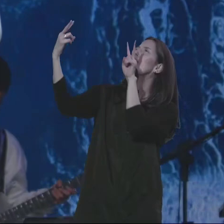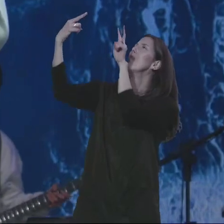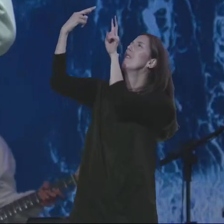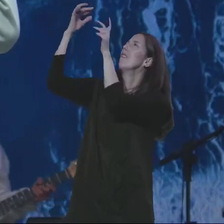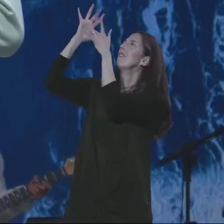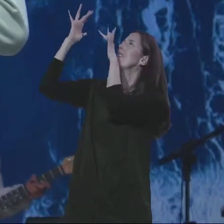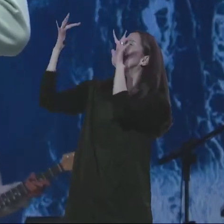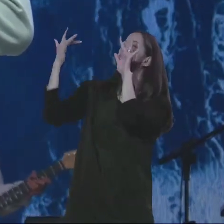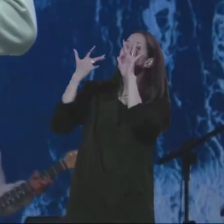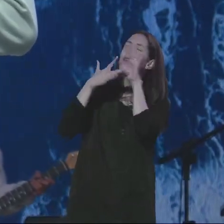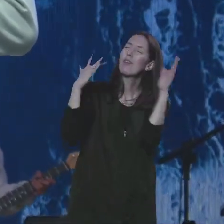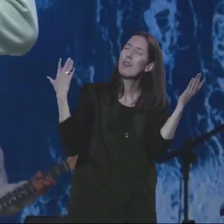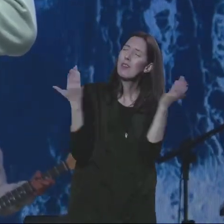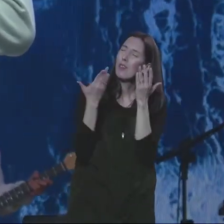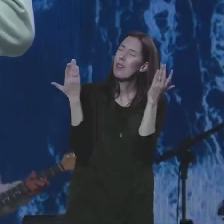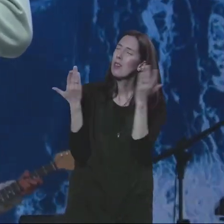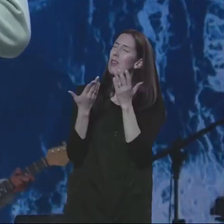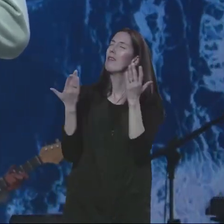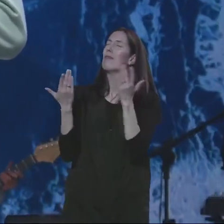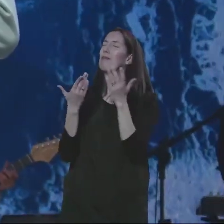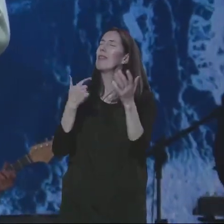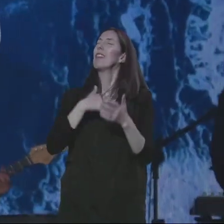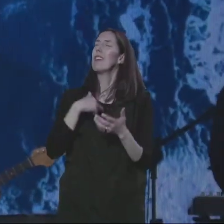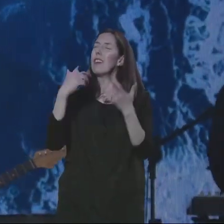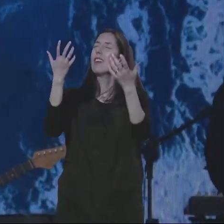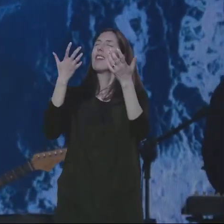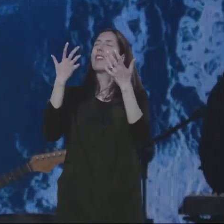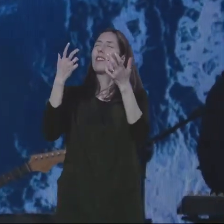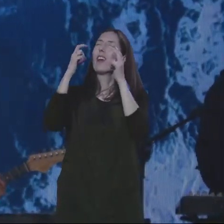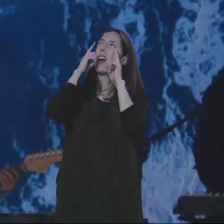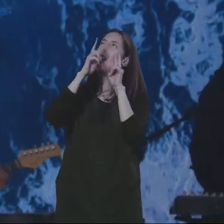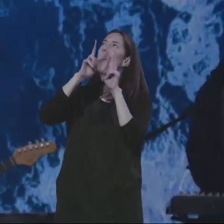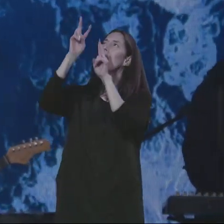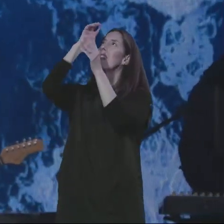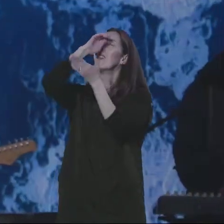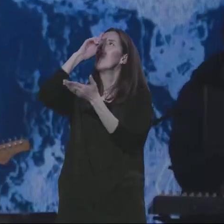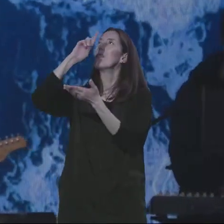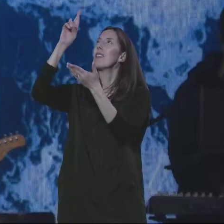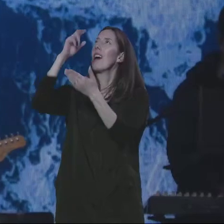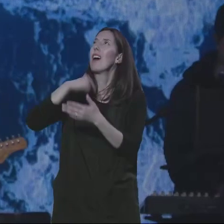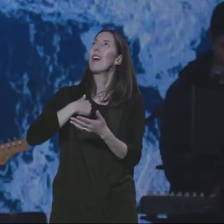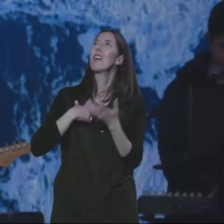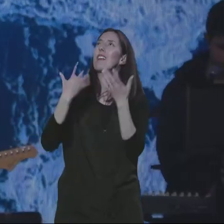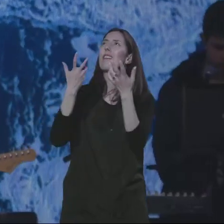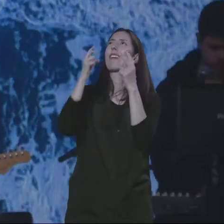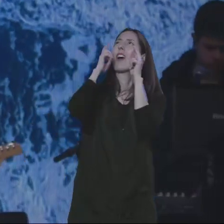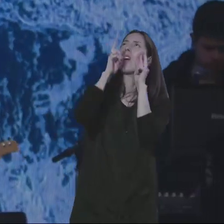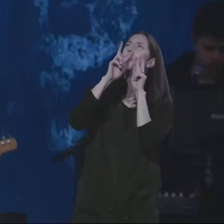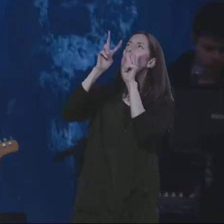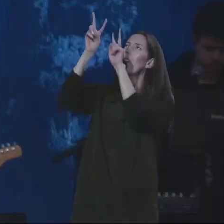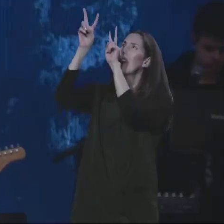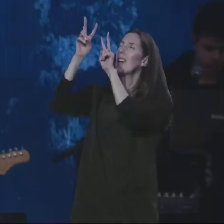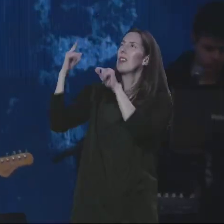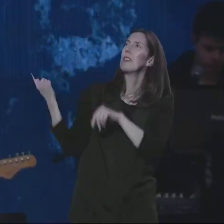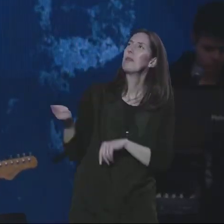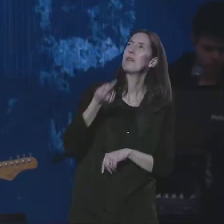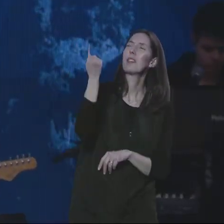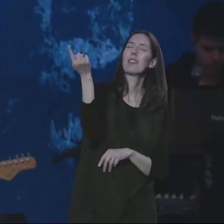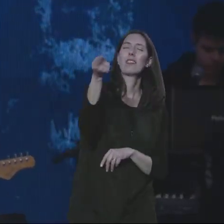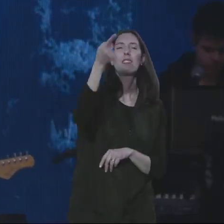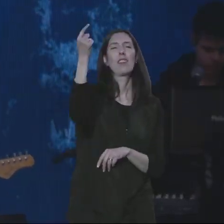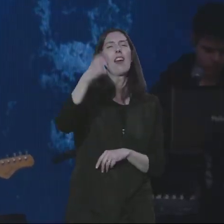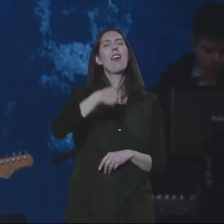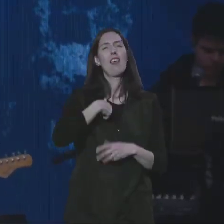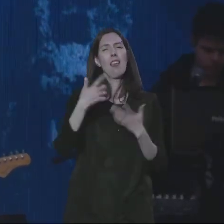novo esta noite, eu quero olhar para o Senhor, eu quero olhar para a eternidade, e